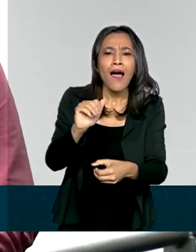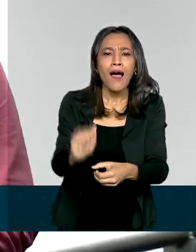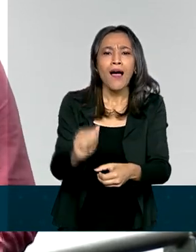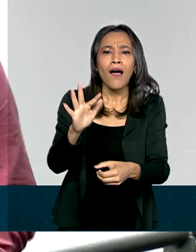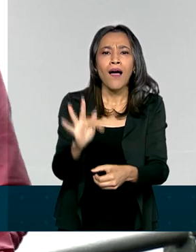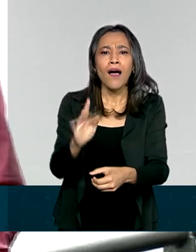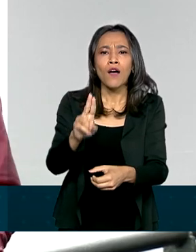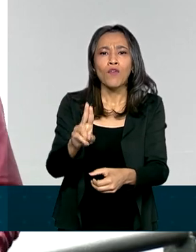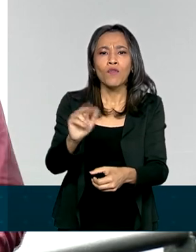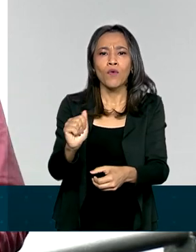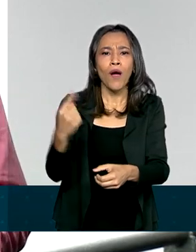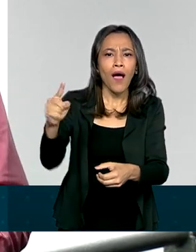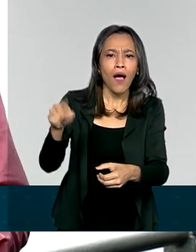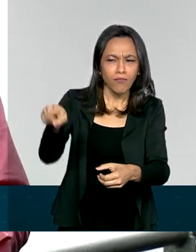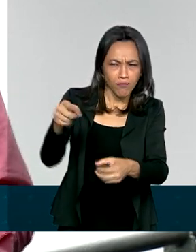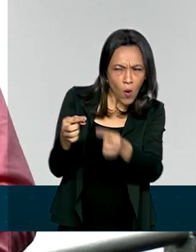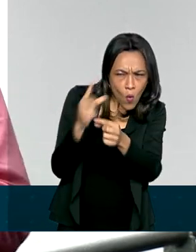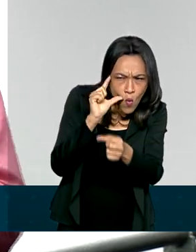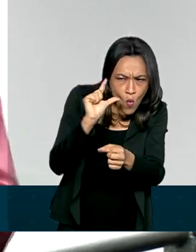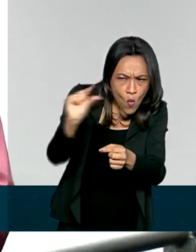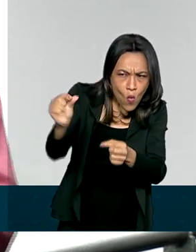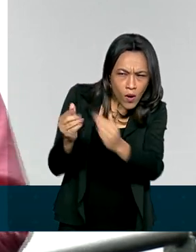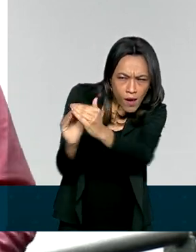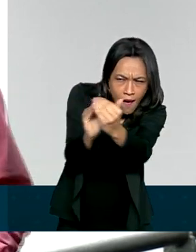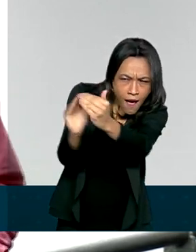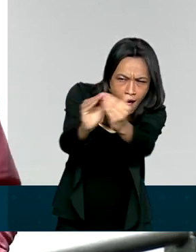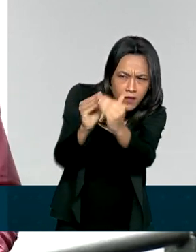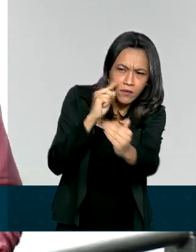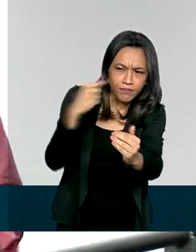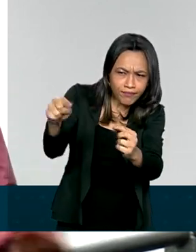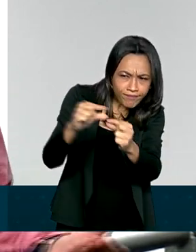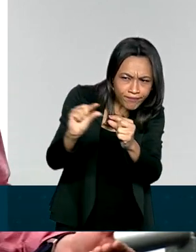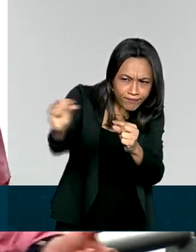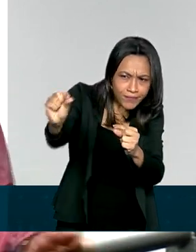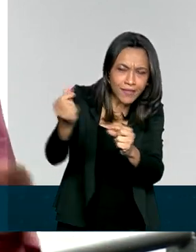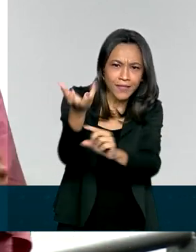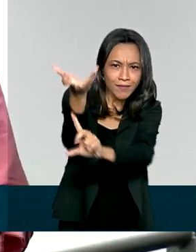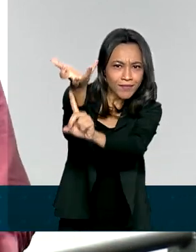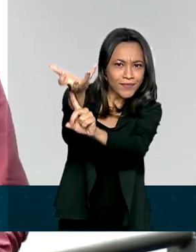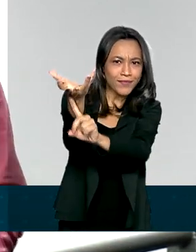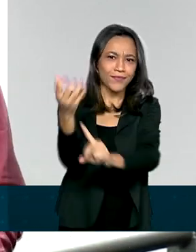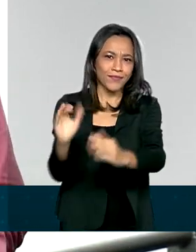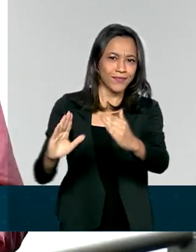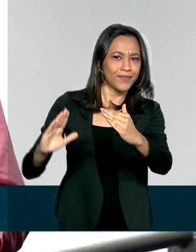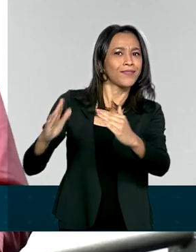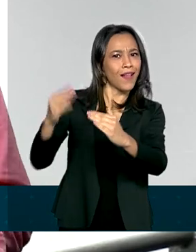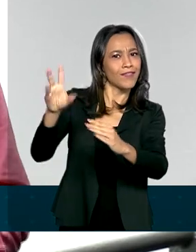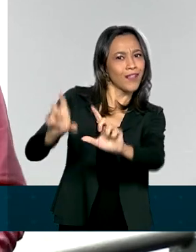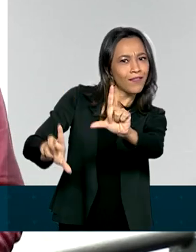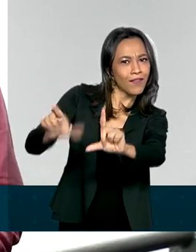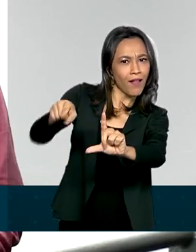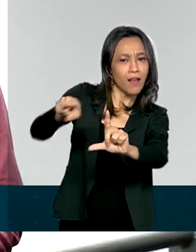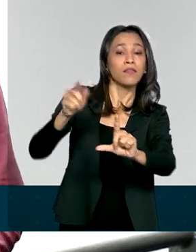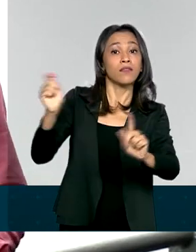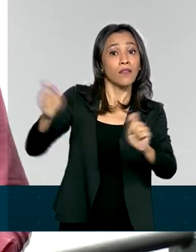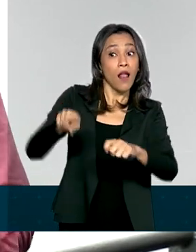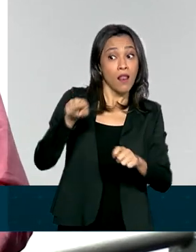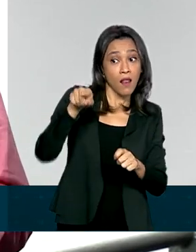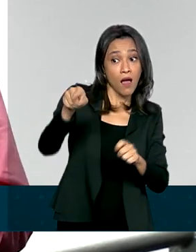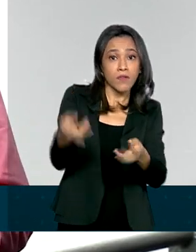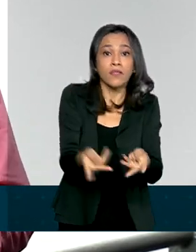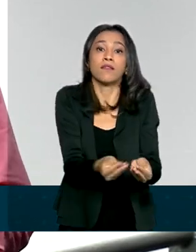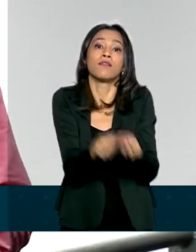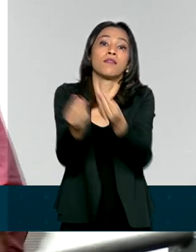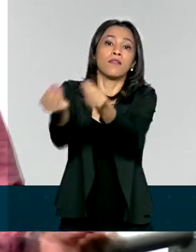na ilha do Marajó. Já é possível ver as primeiras casas e as antenas de transmissão. Lá serão entregues as